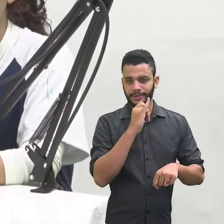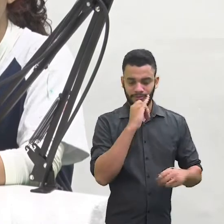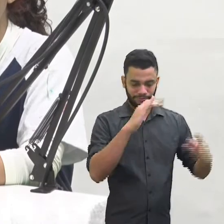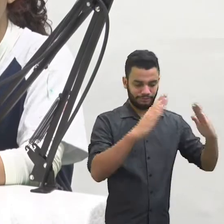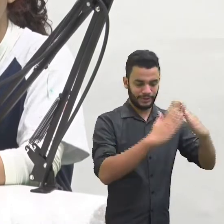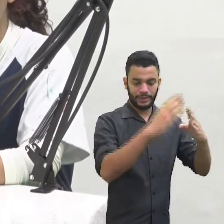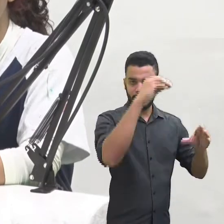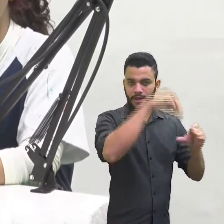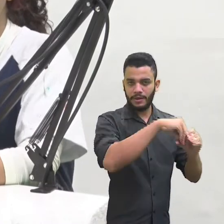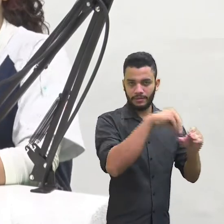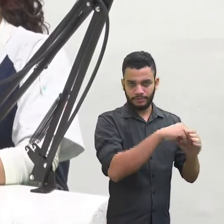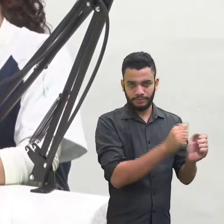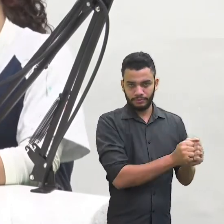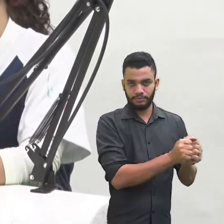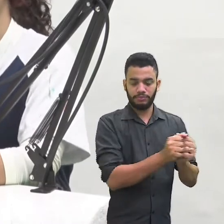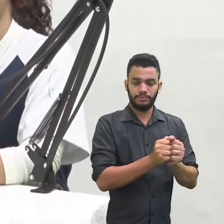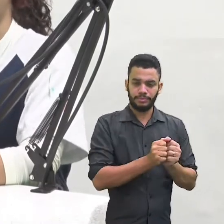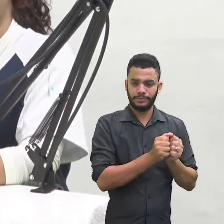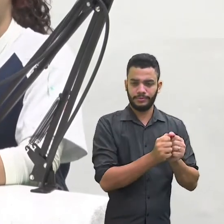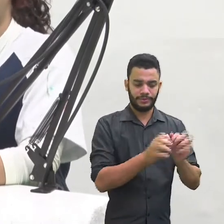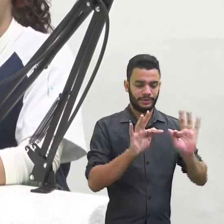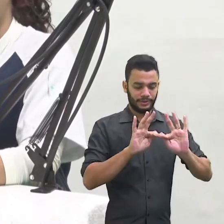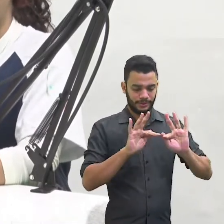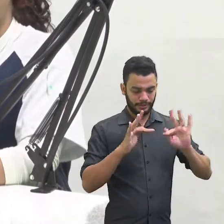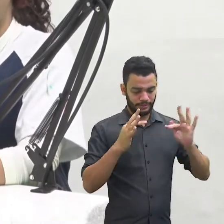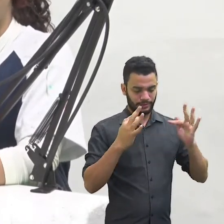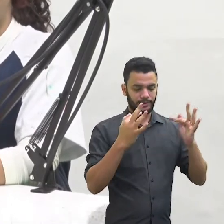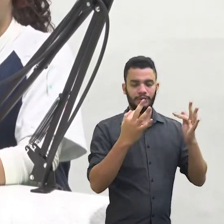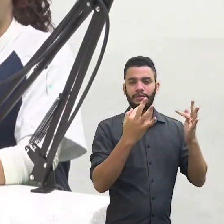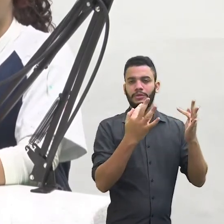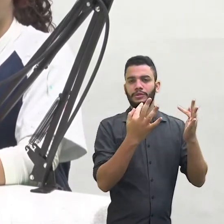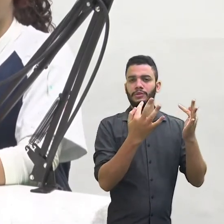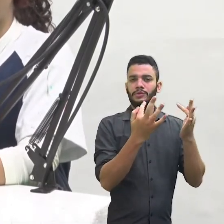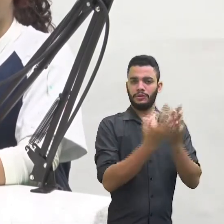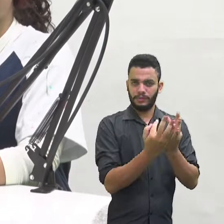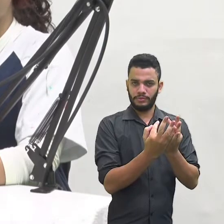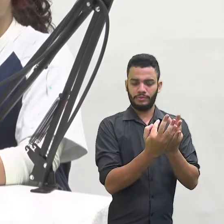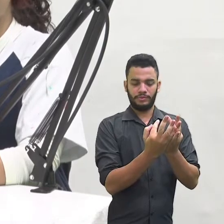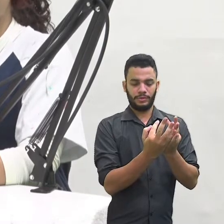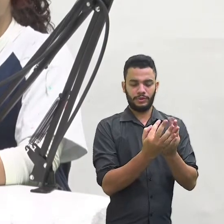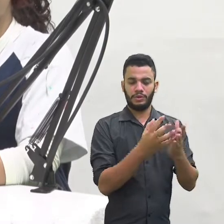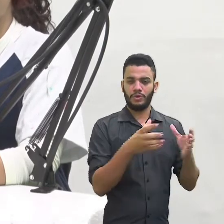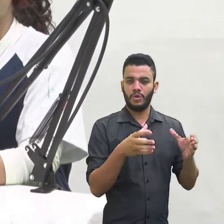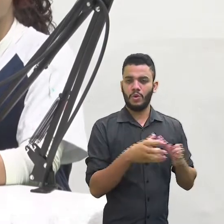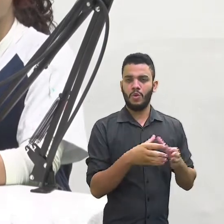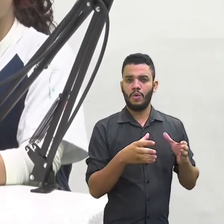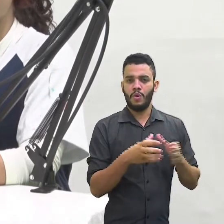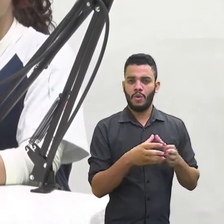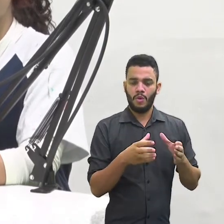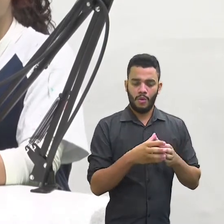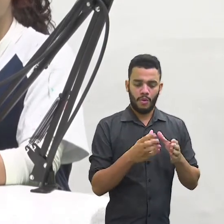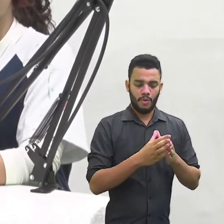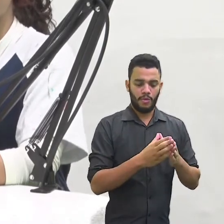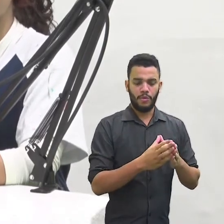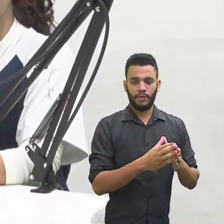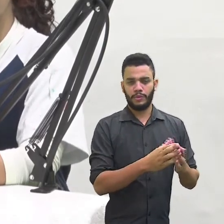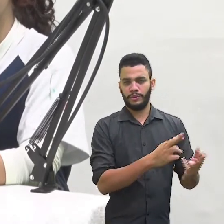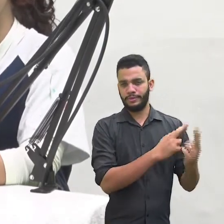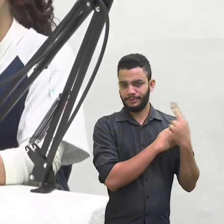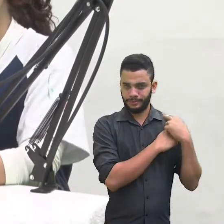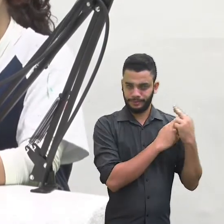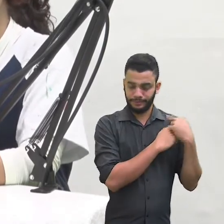casa. A família é considerada uma instituição responsável por promover a educação e cuidado dos